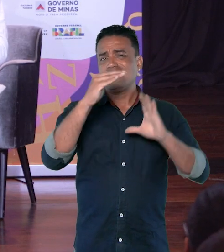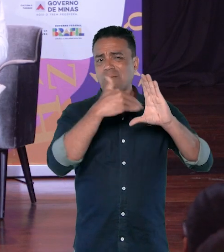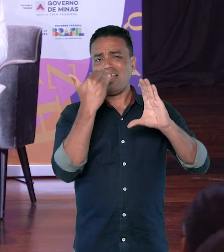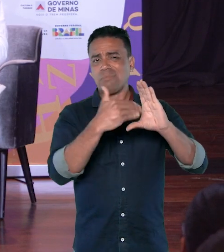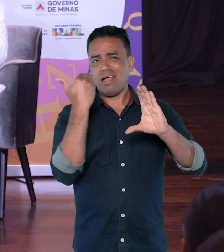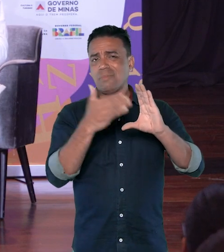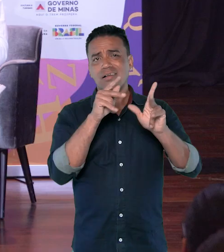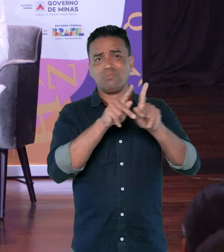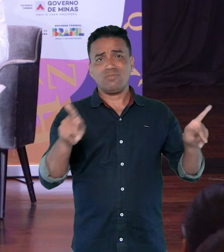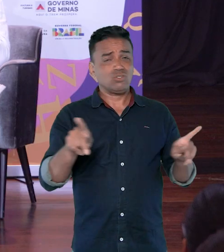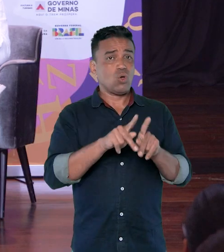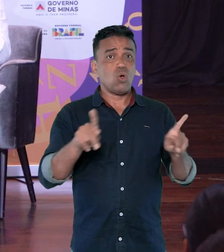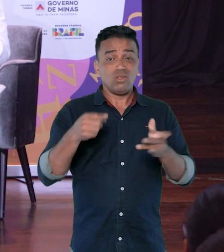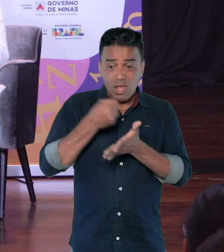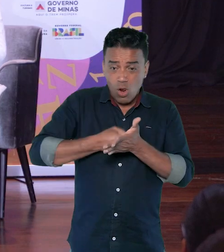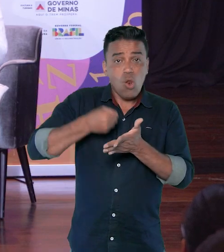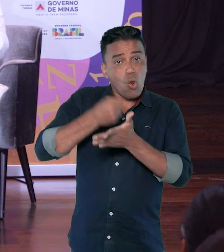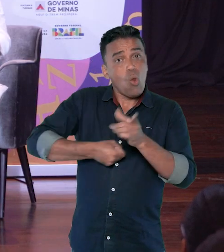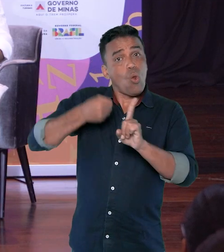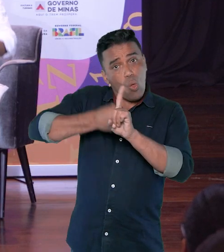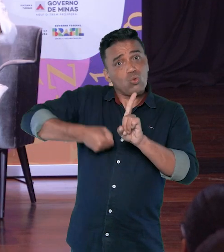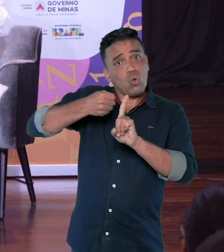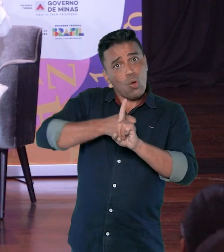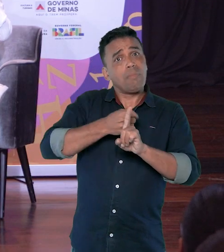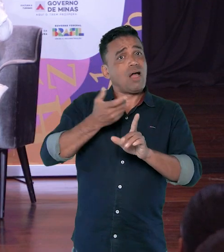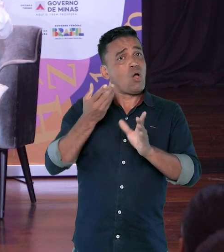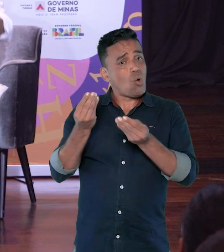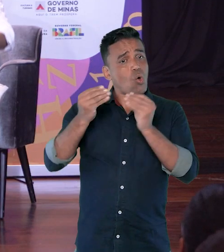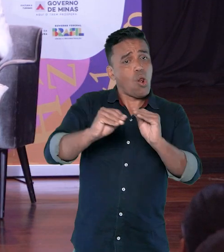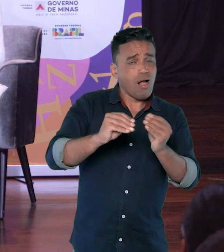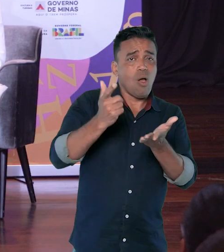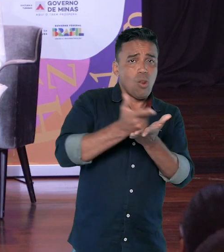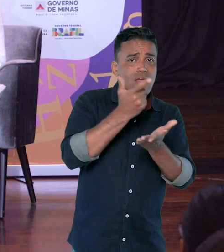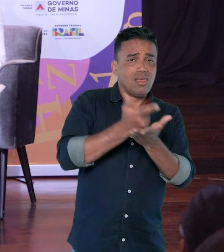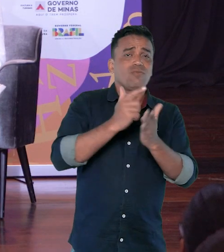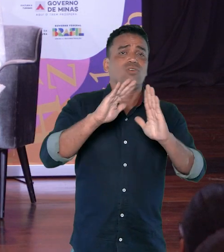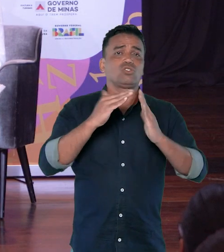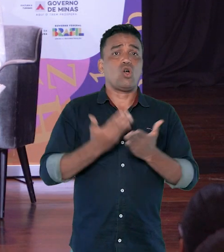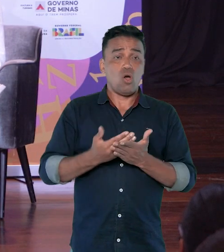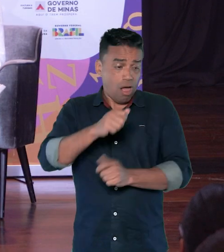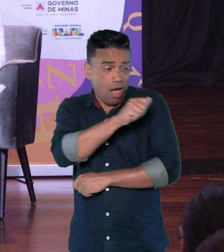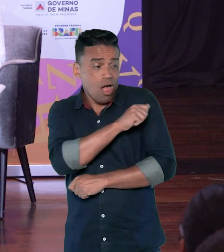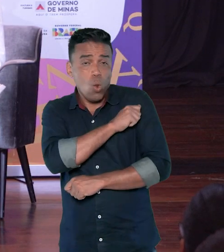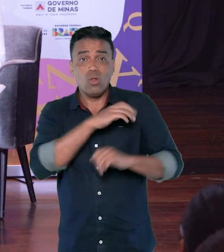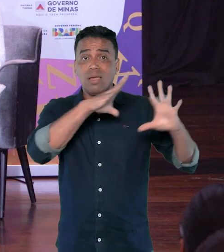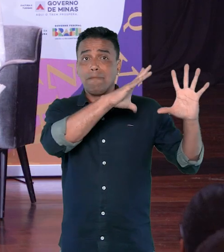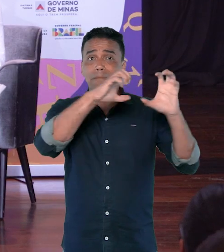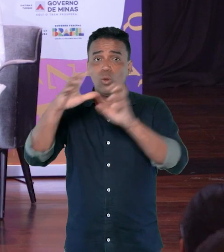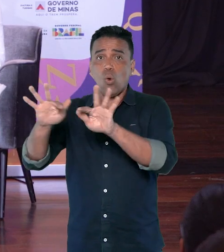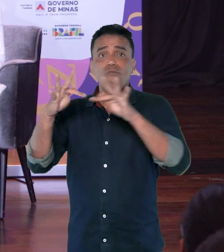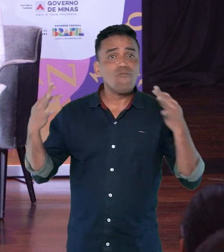mensagens de professores, né, que lutaram pelo livro na escola, alunos que brigaram com os pais,